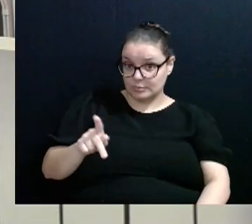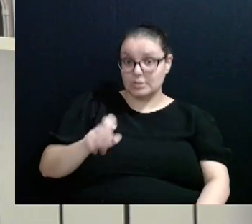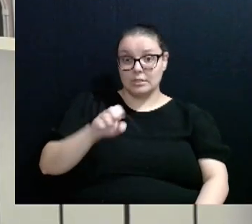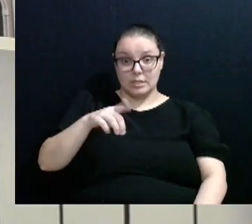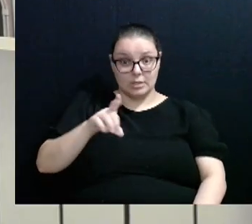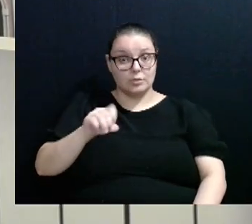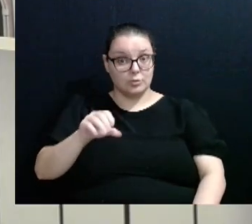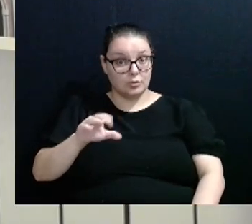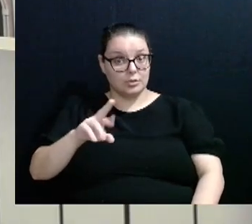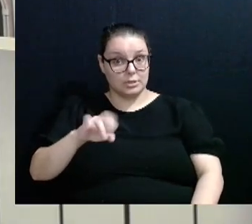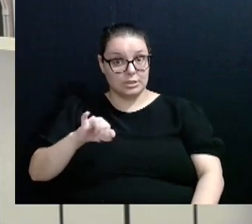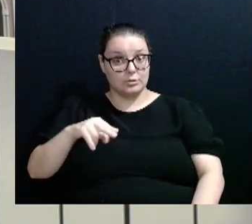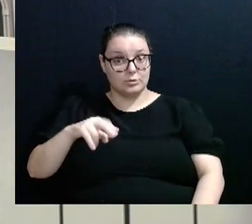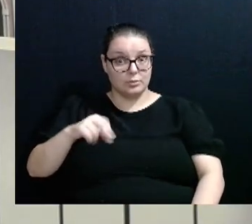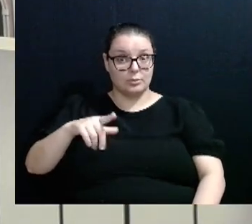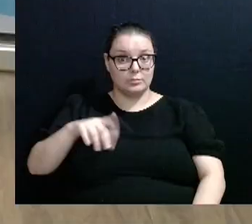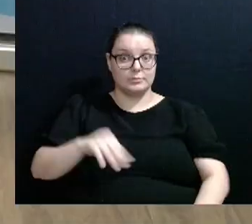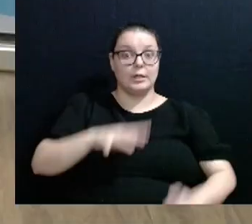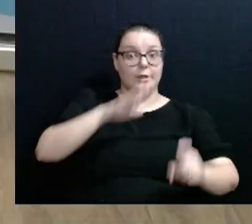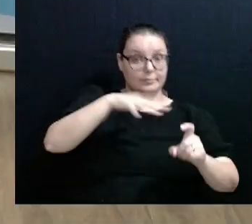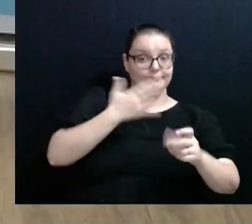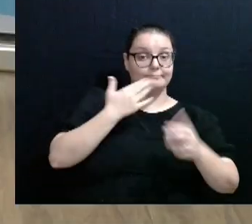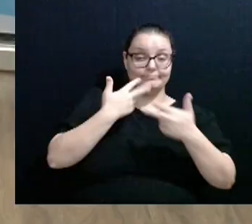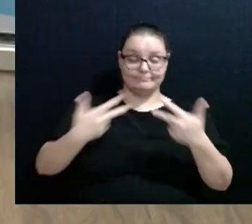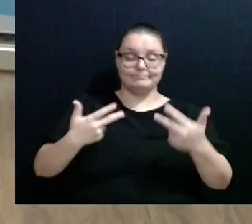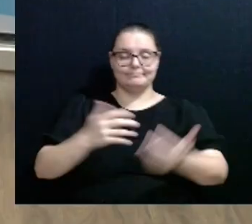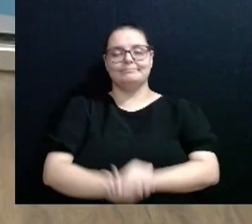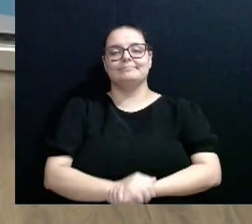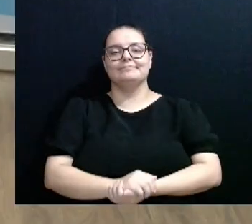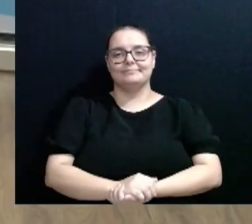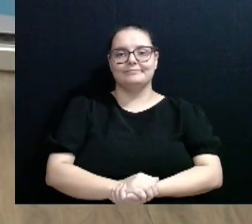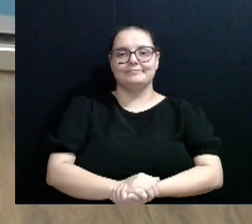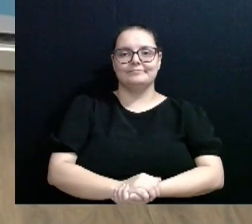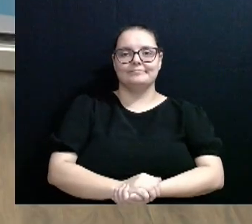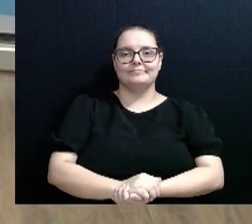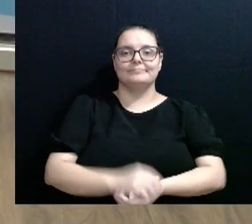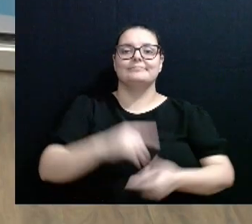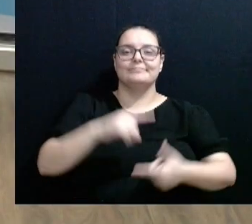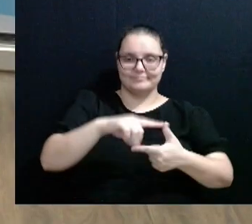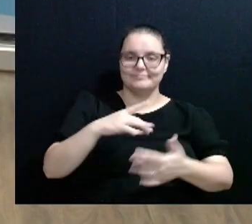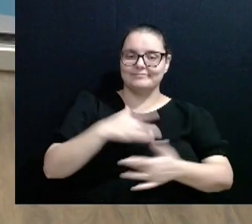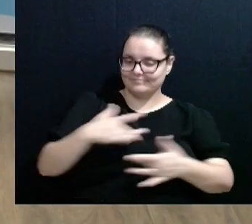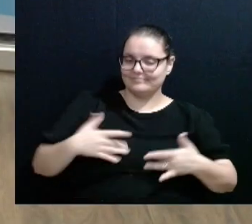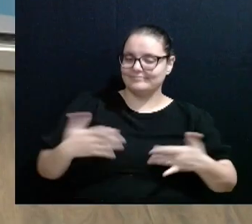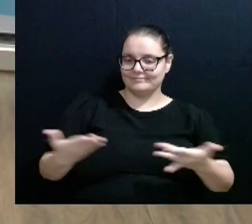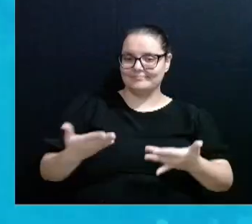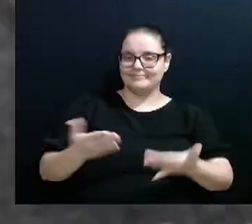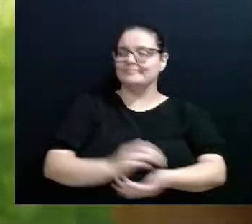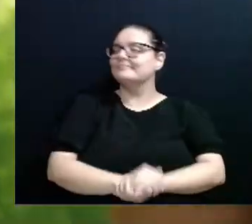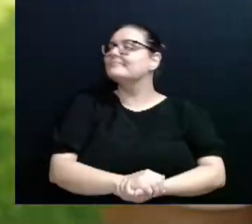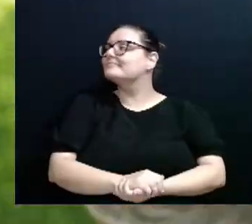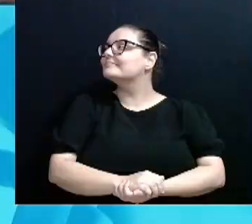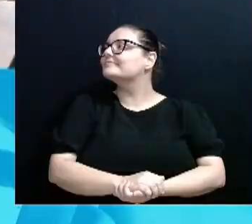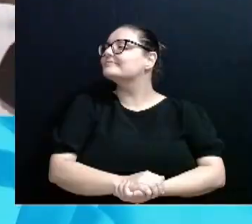sobre mitos da alimentação. É o Saúde Agora.